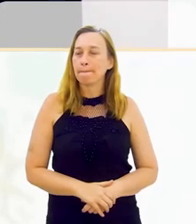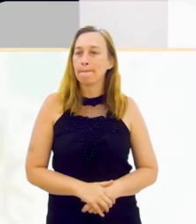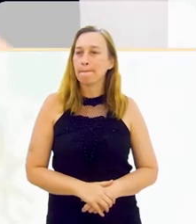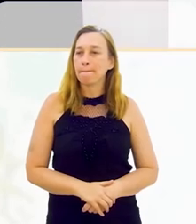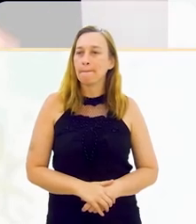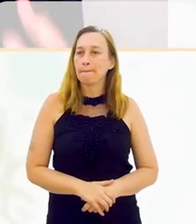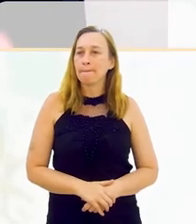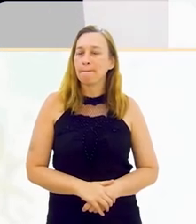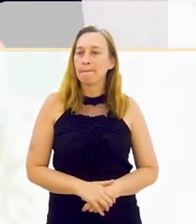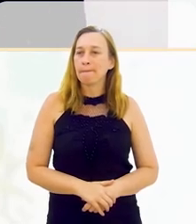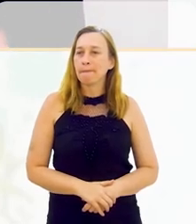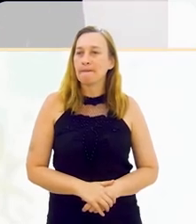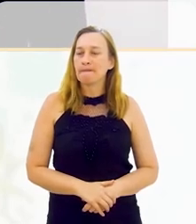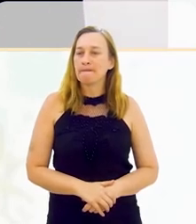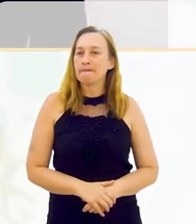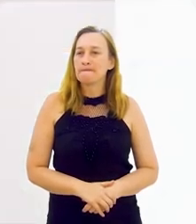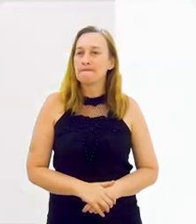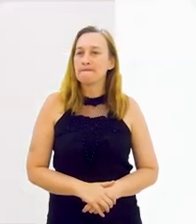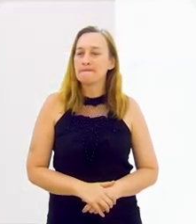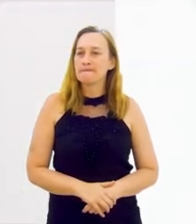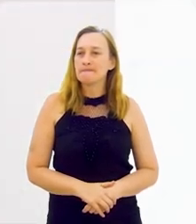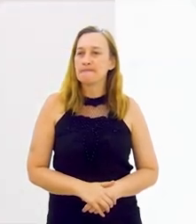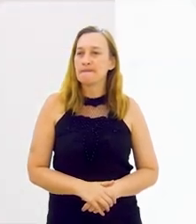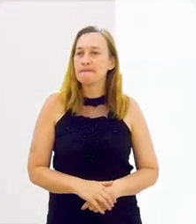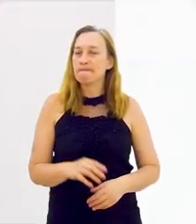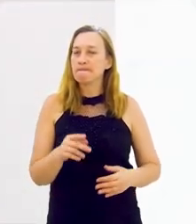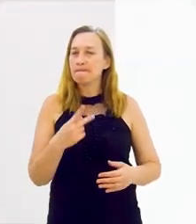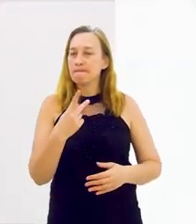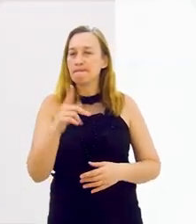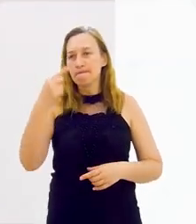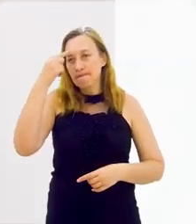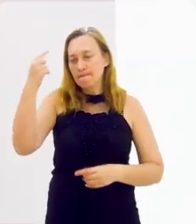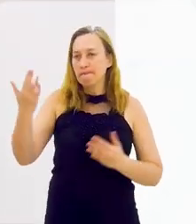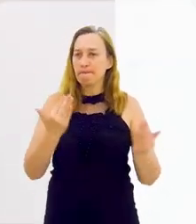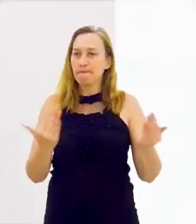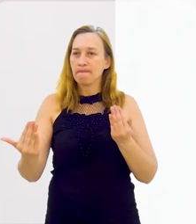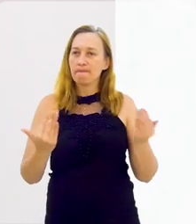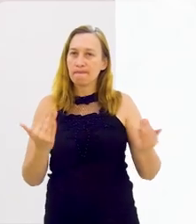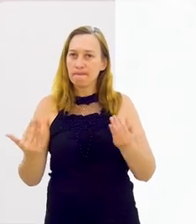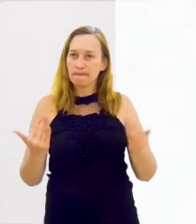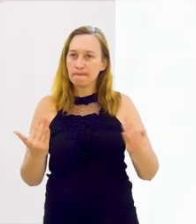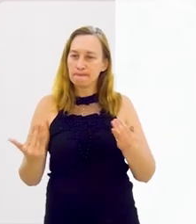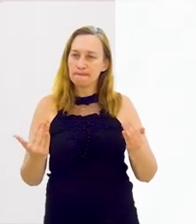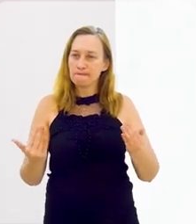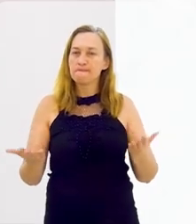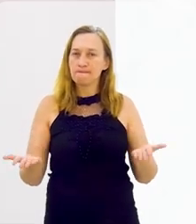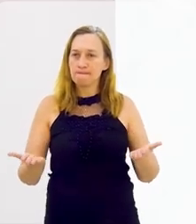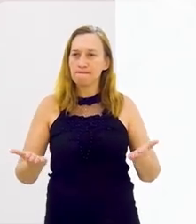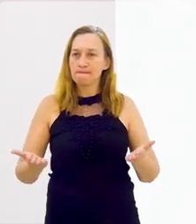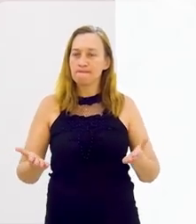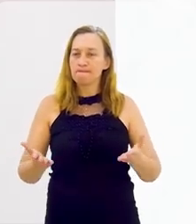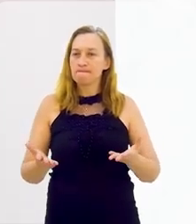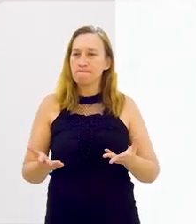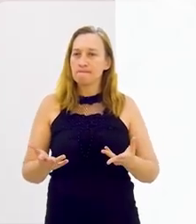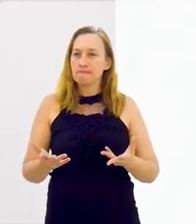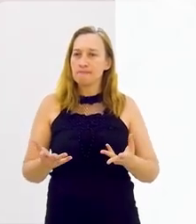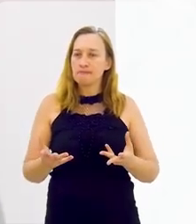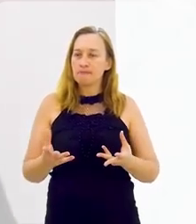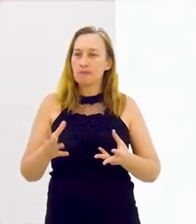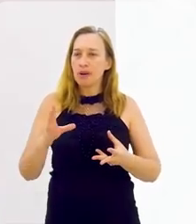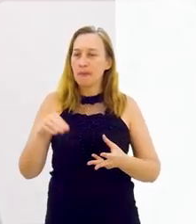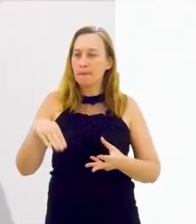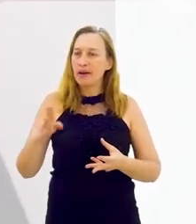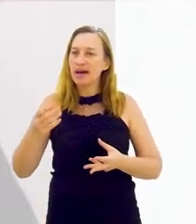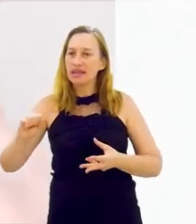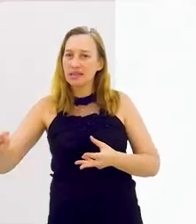quase indo pegando a sua ideia de comparações, assim, quase um fermento, assim, uma massa, sabe?